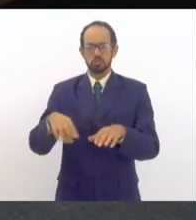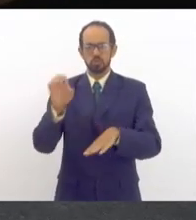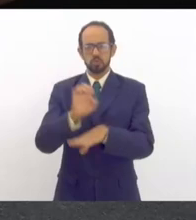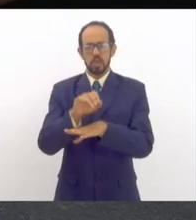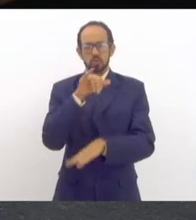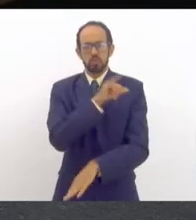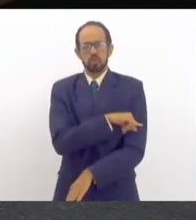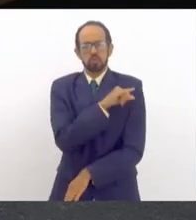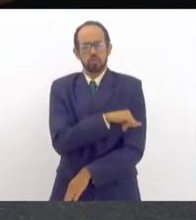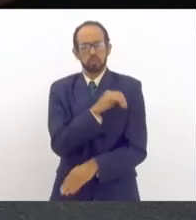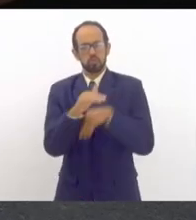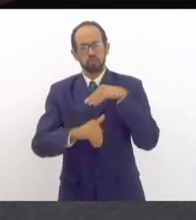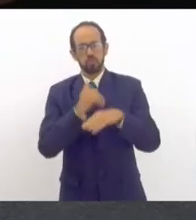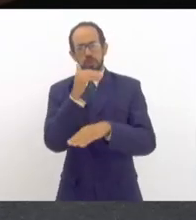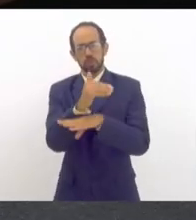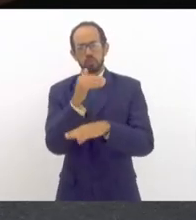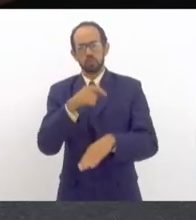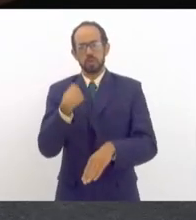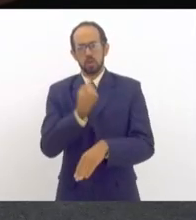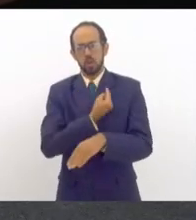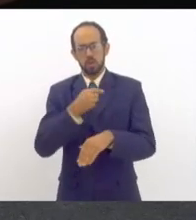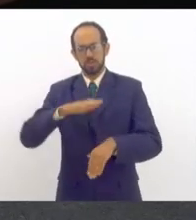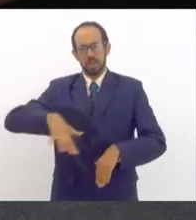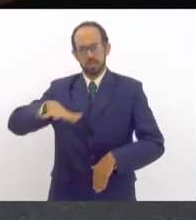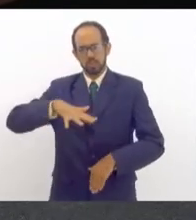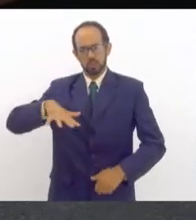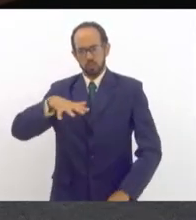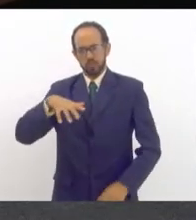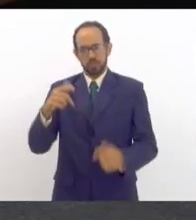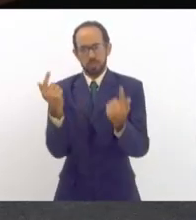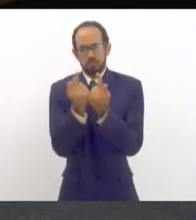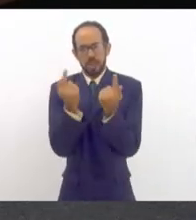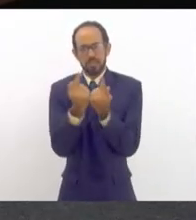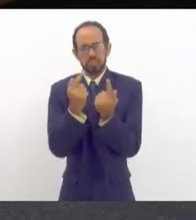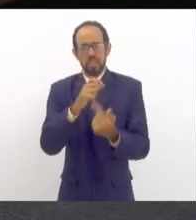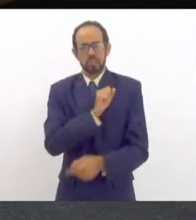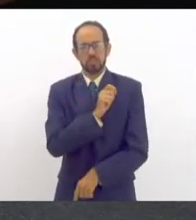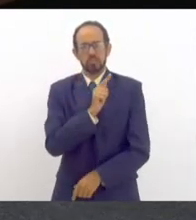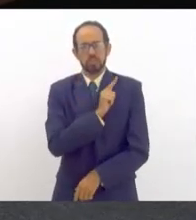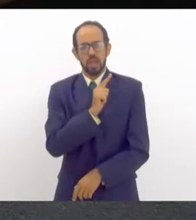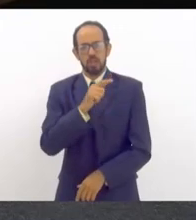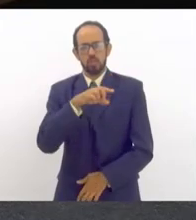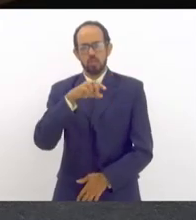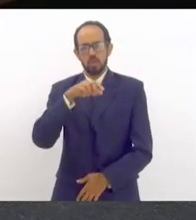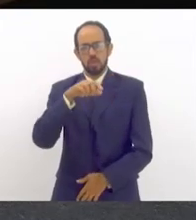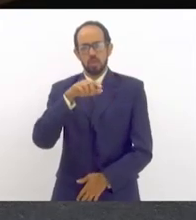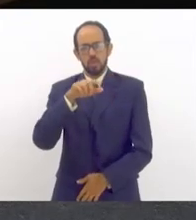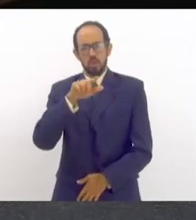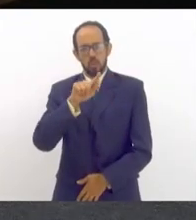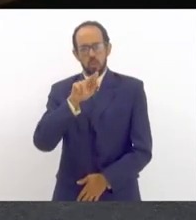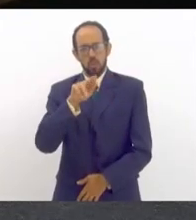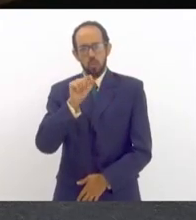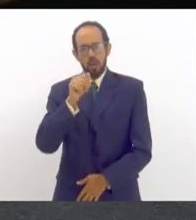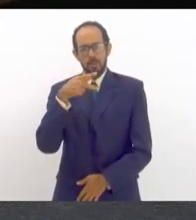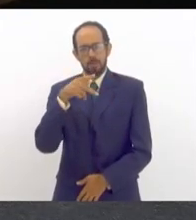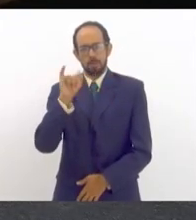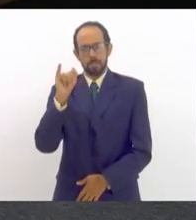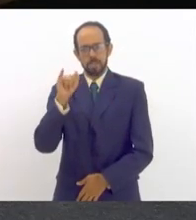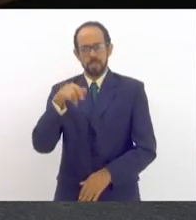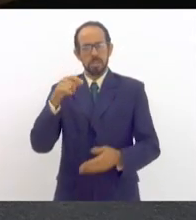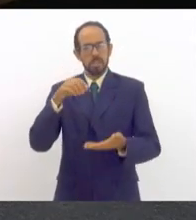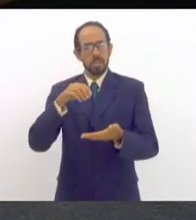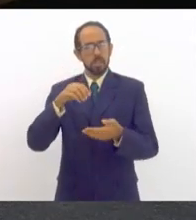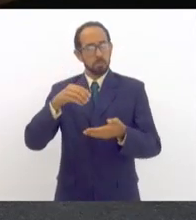sobretudo para nossa região Magé São Gonçalo Guapimirim são municípios que vem sendo